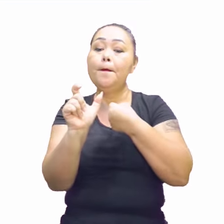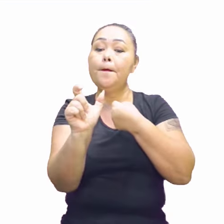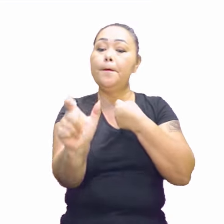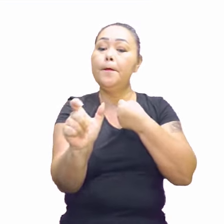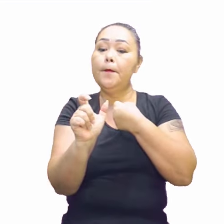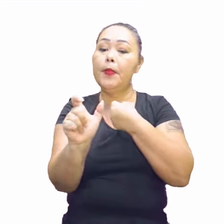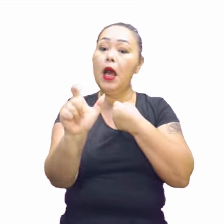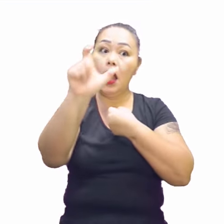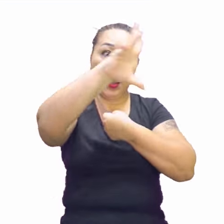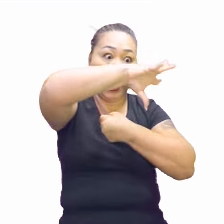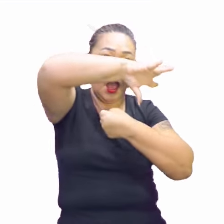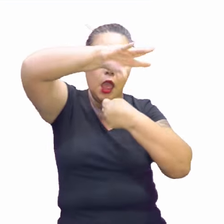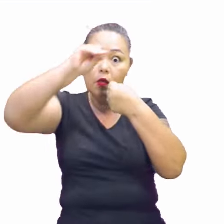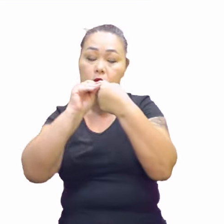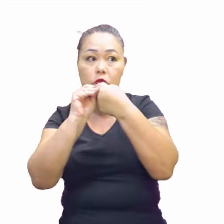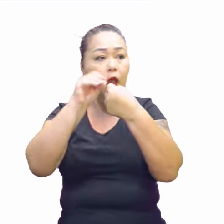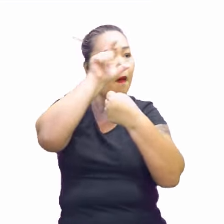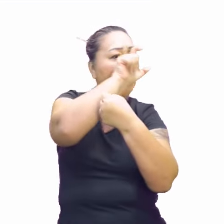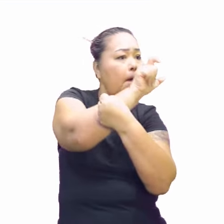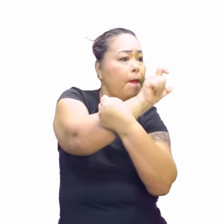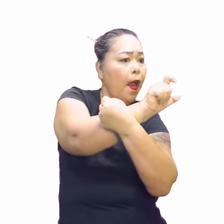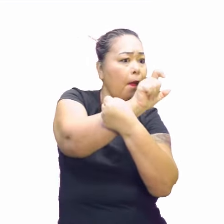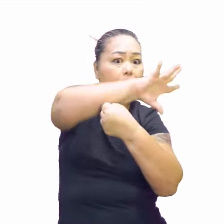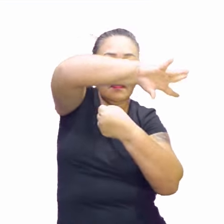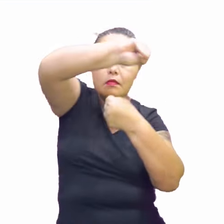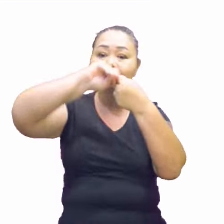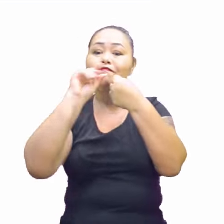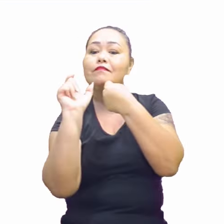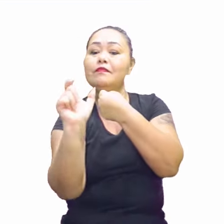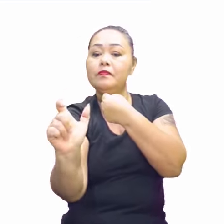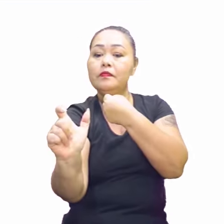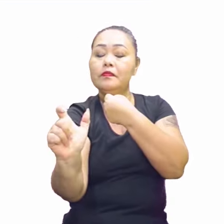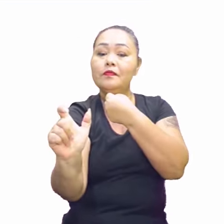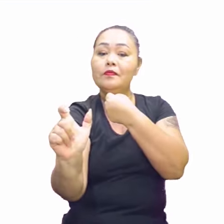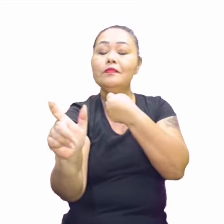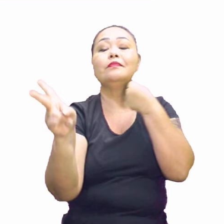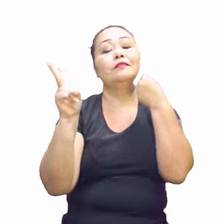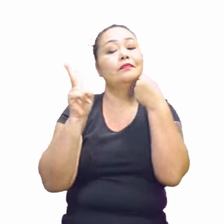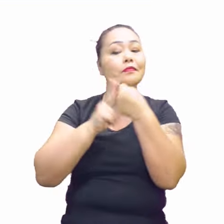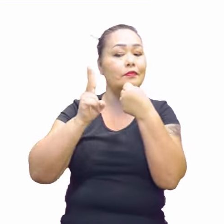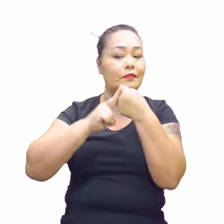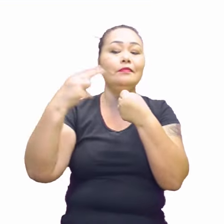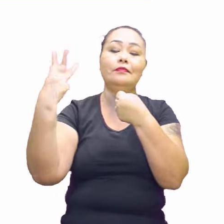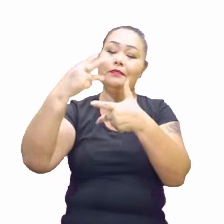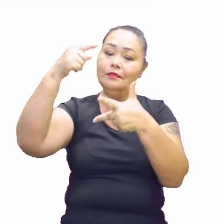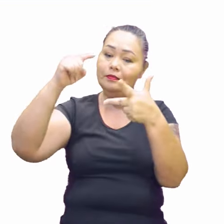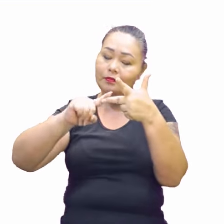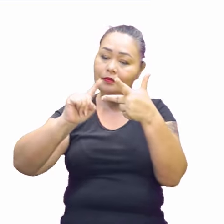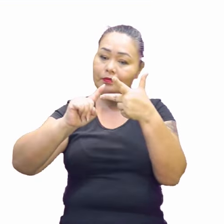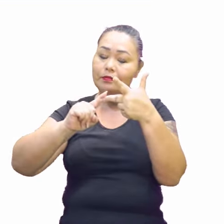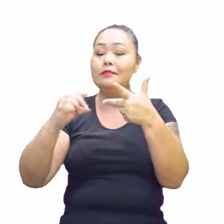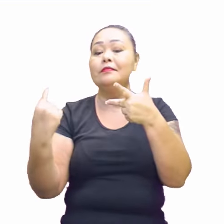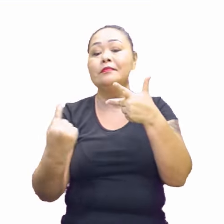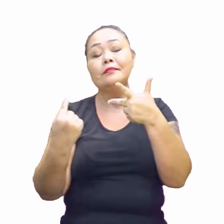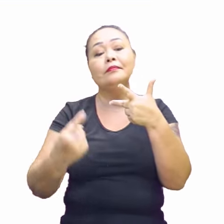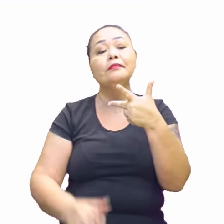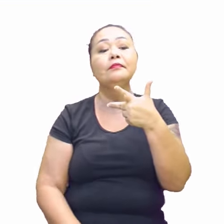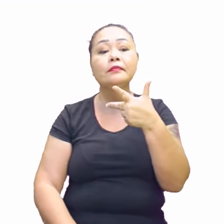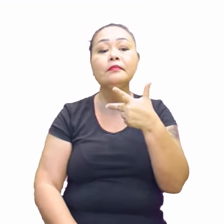palavra resumitiva, que vai resumir tudo. E deixando o verbo na terceira pessoa do